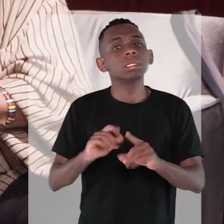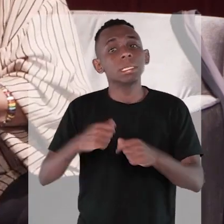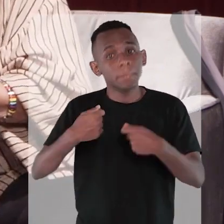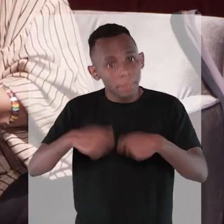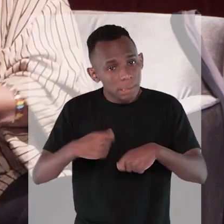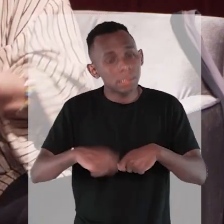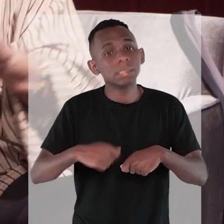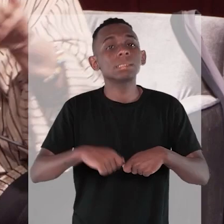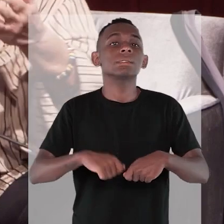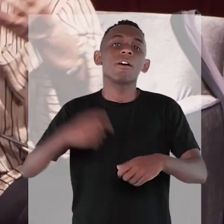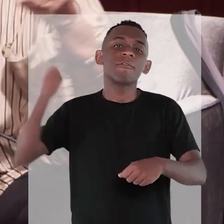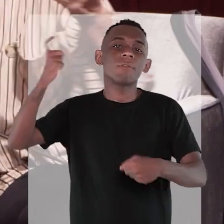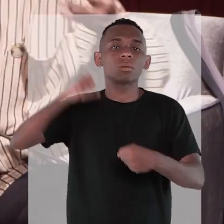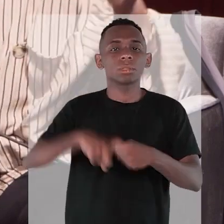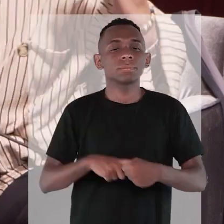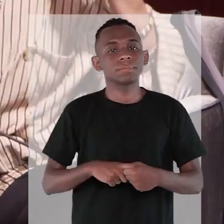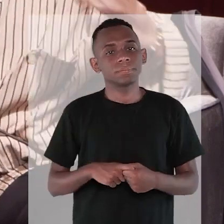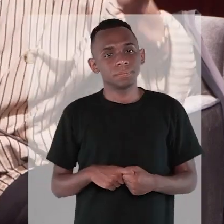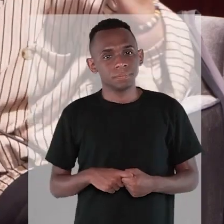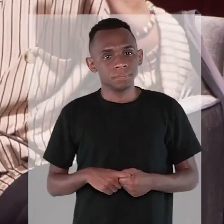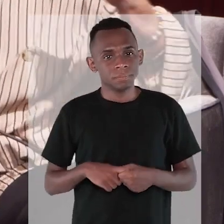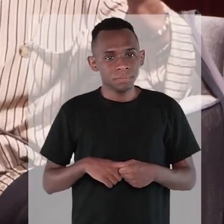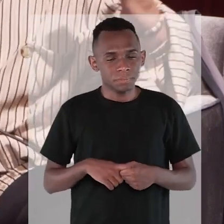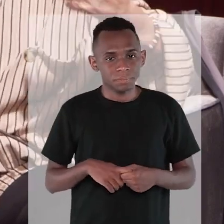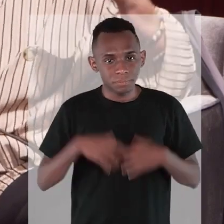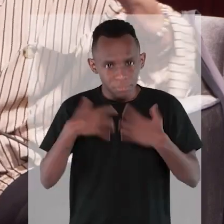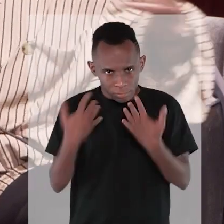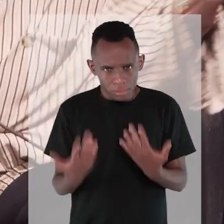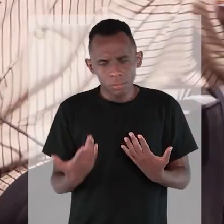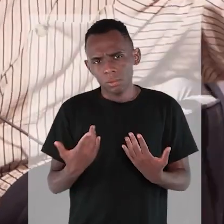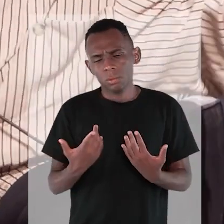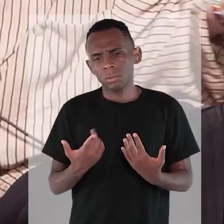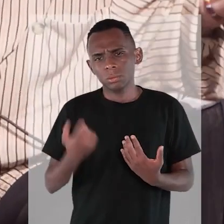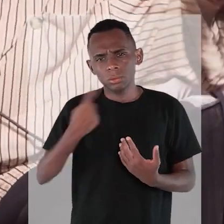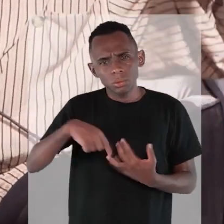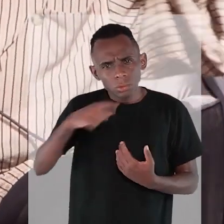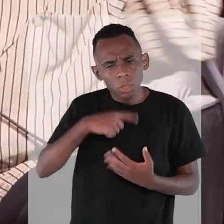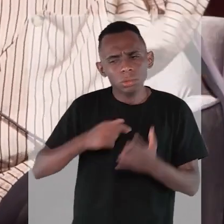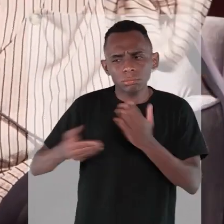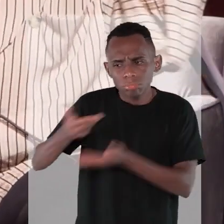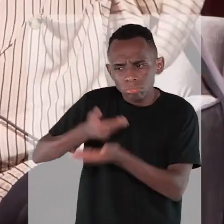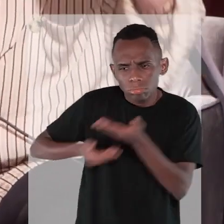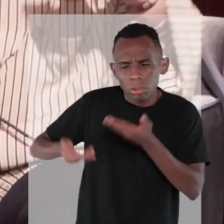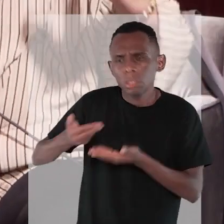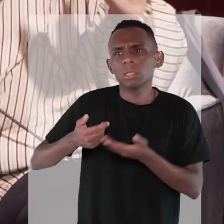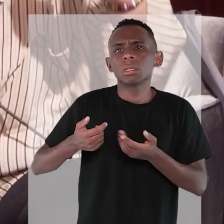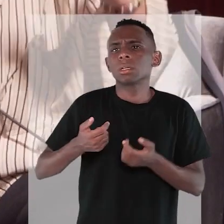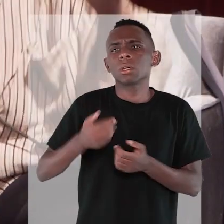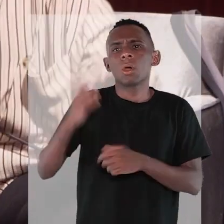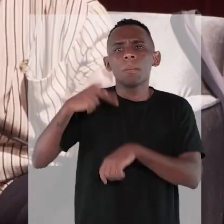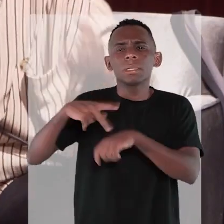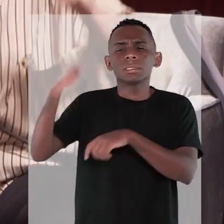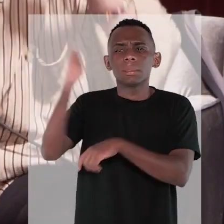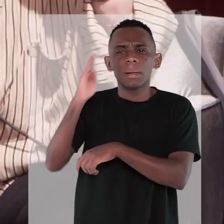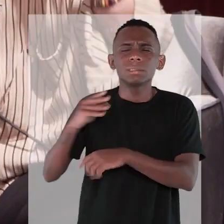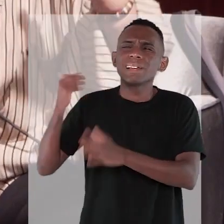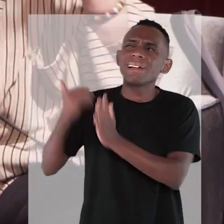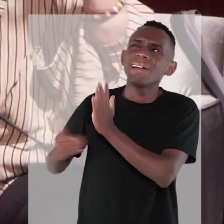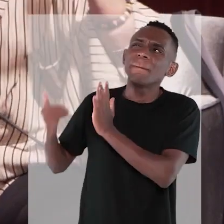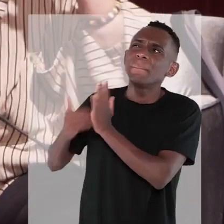restaurado, né? Então, quando a gente ouve esse Brasil que se perdeu no passado e que era bom,